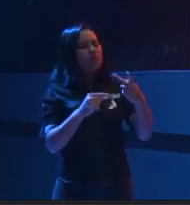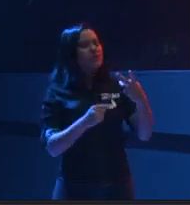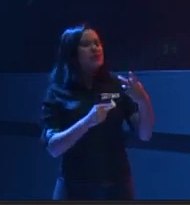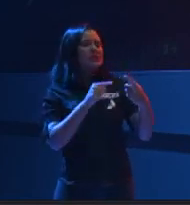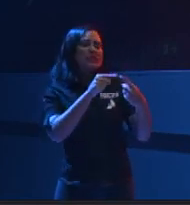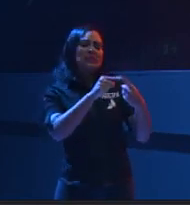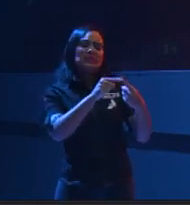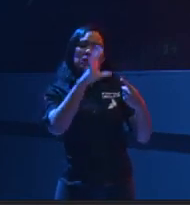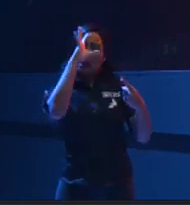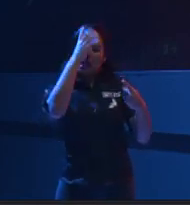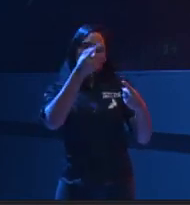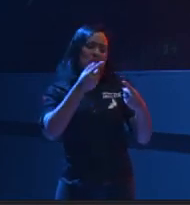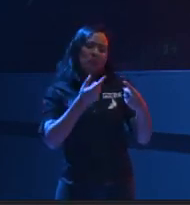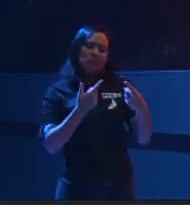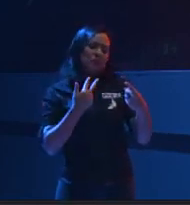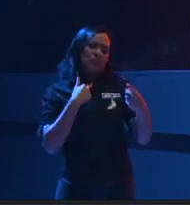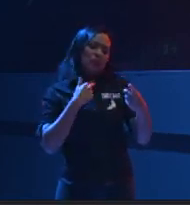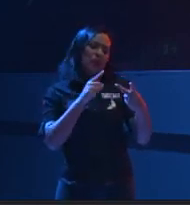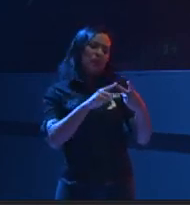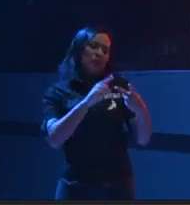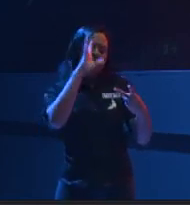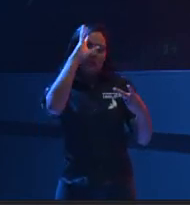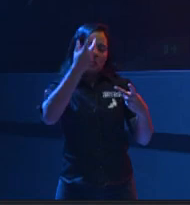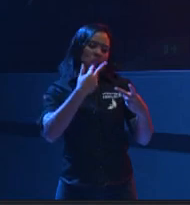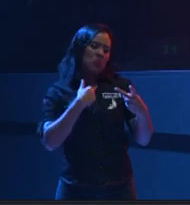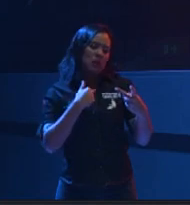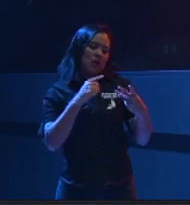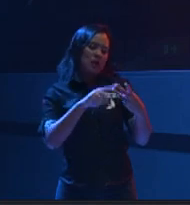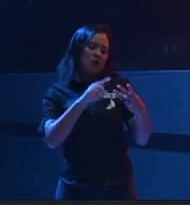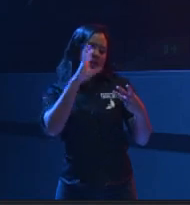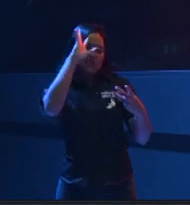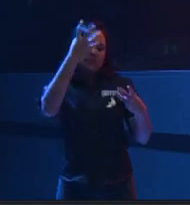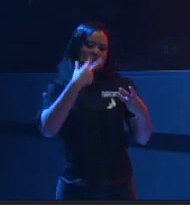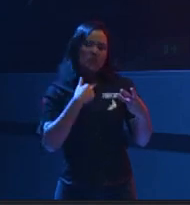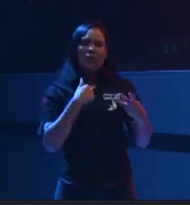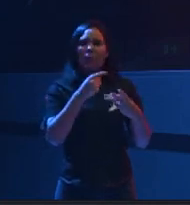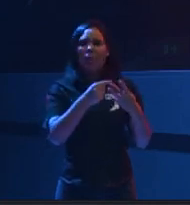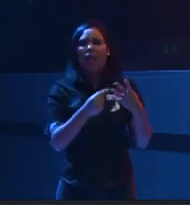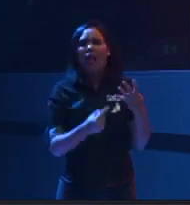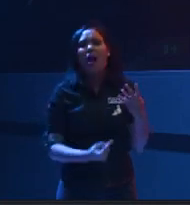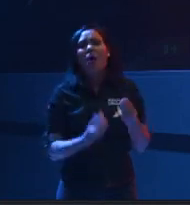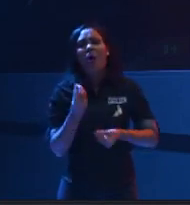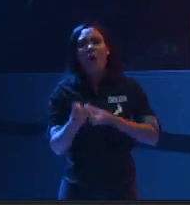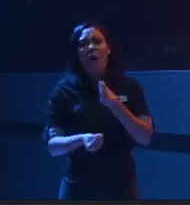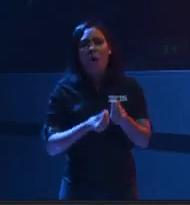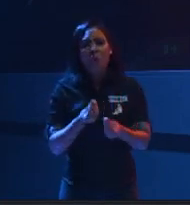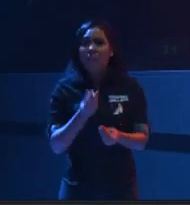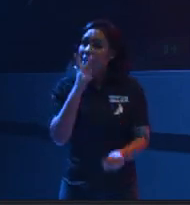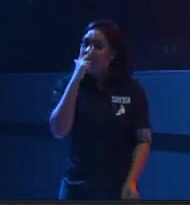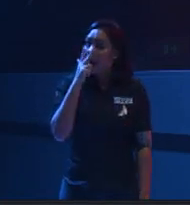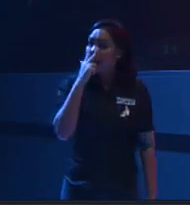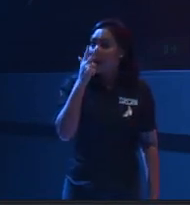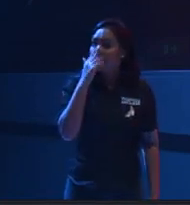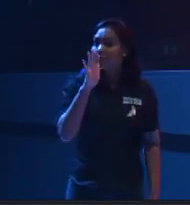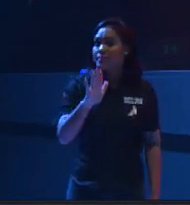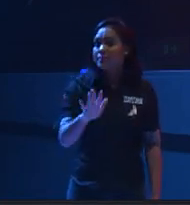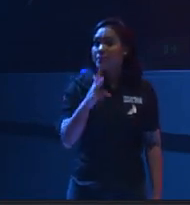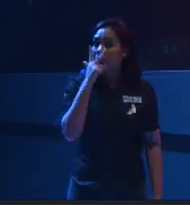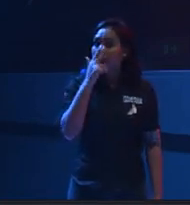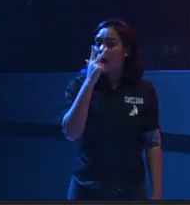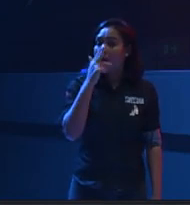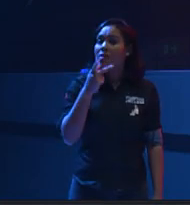solução parece sem solução e eu queria te dizer que o cristão não